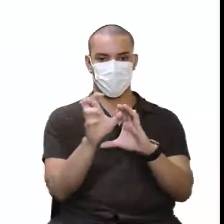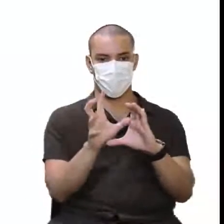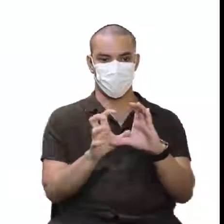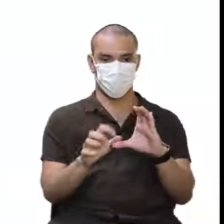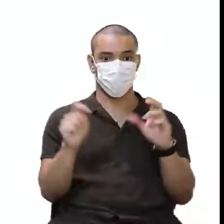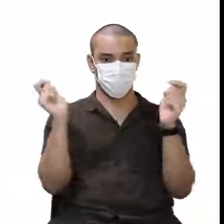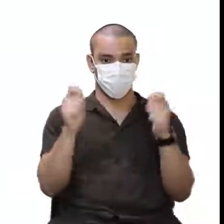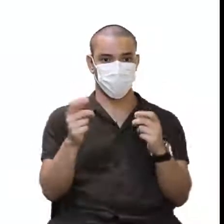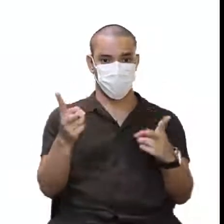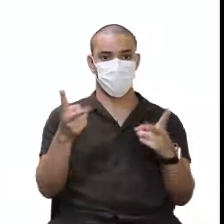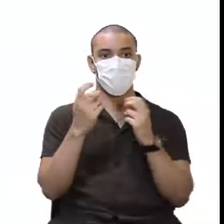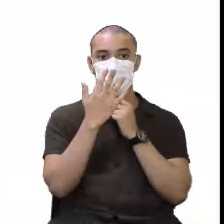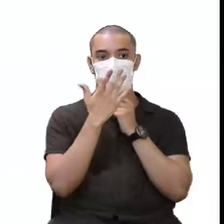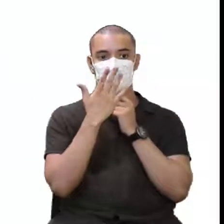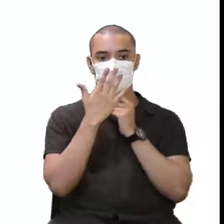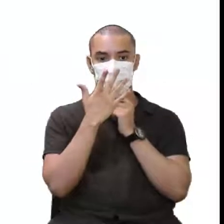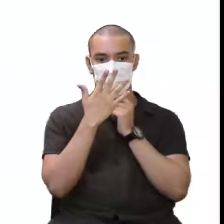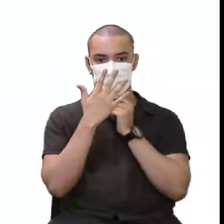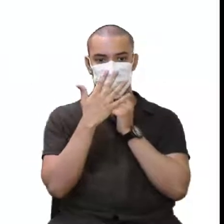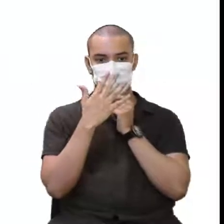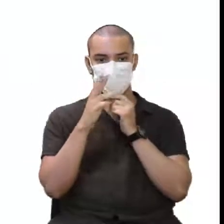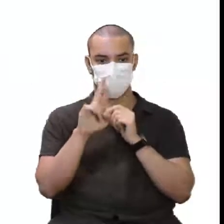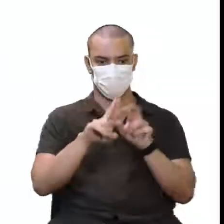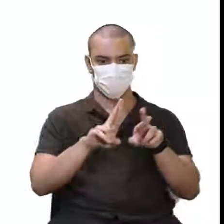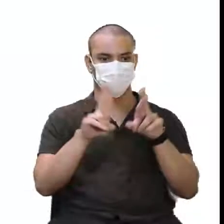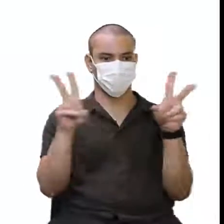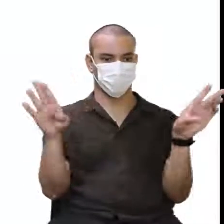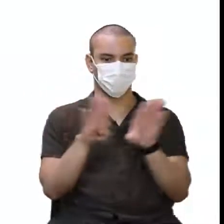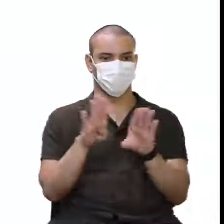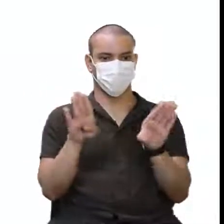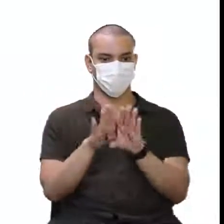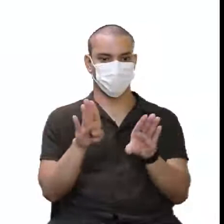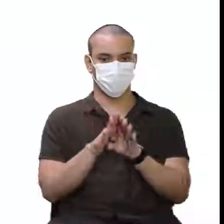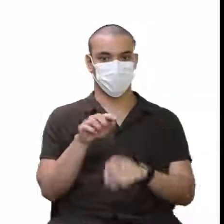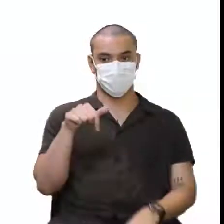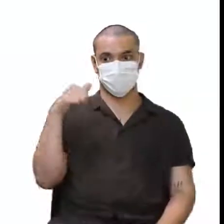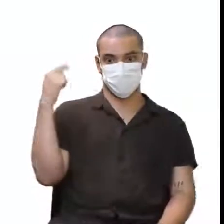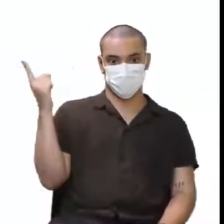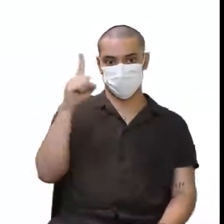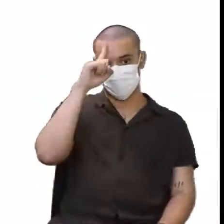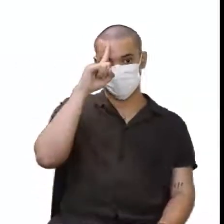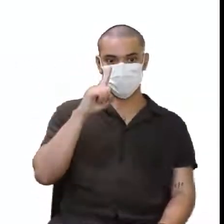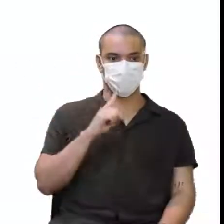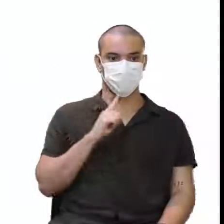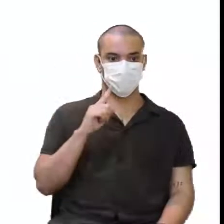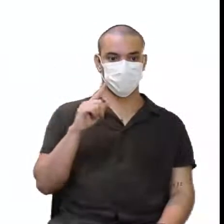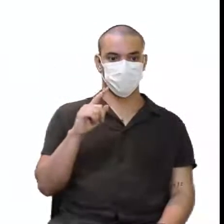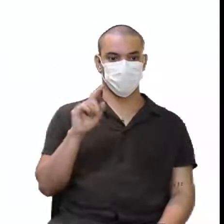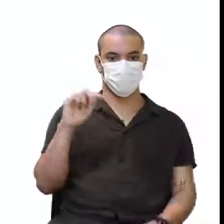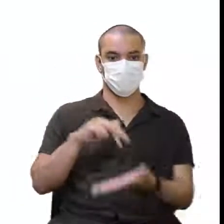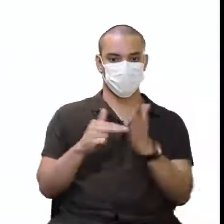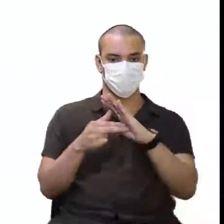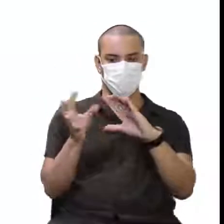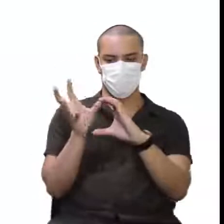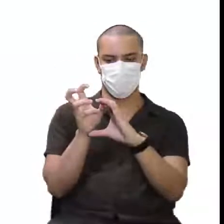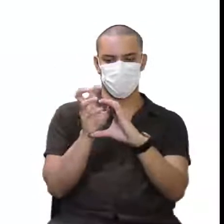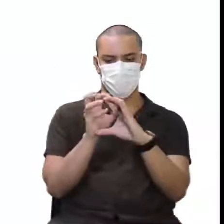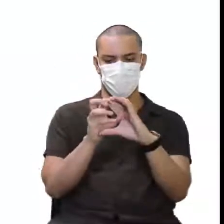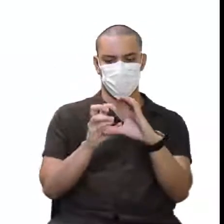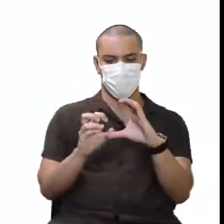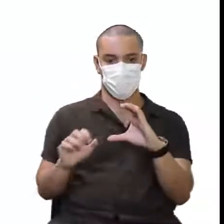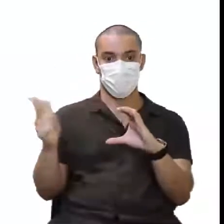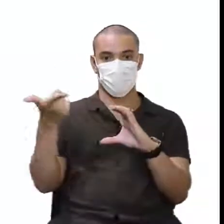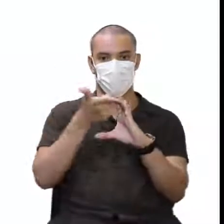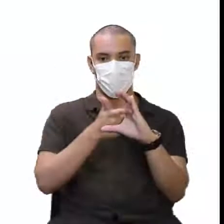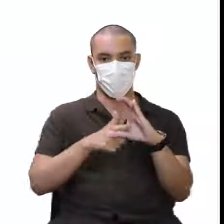pode observar que até a cor também está aqui presente, né? Essas são as rugosas, tá? Vou colocar um Rzinho aqui, ó. Rugosa e